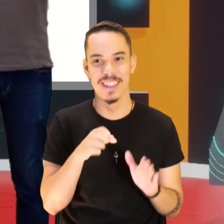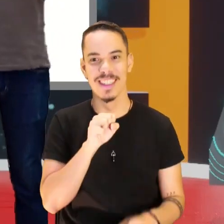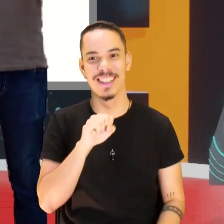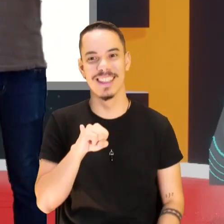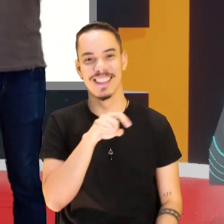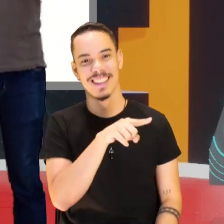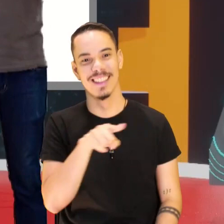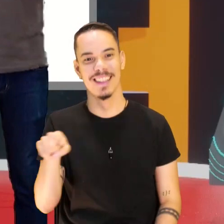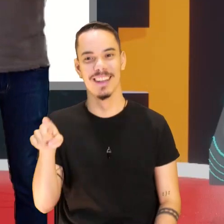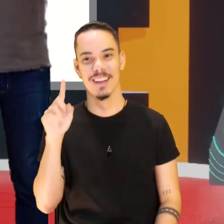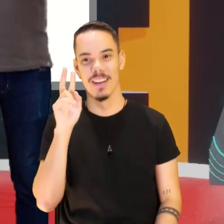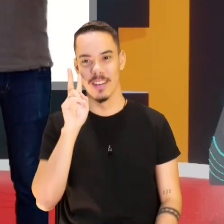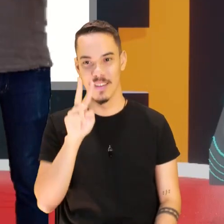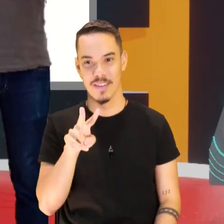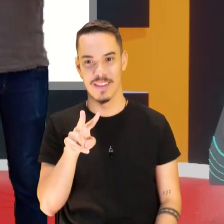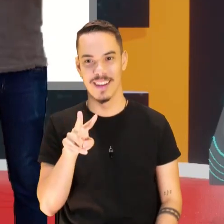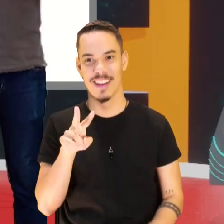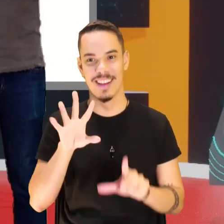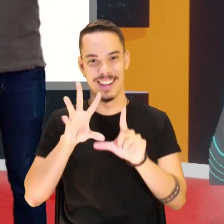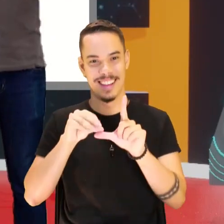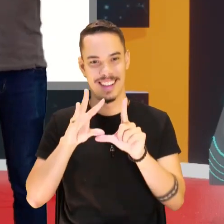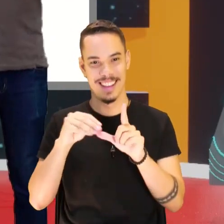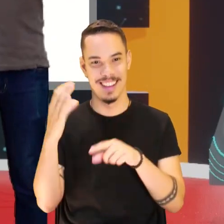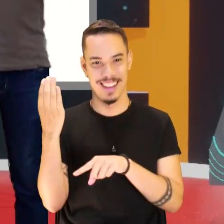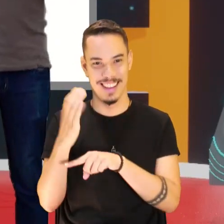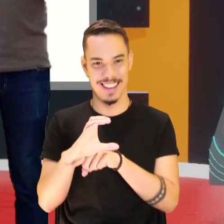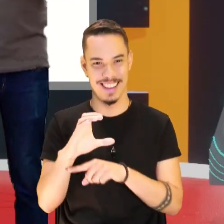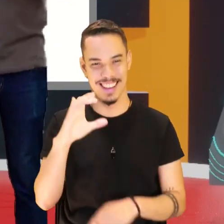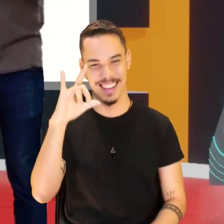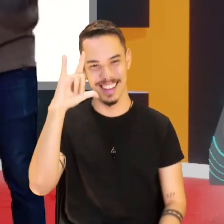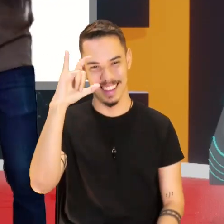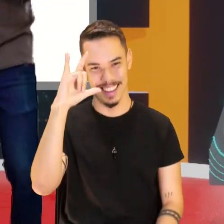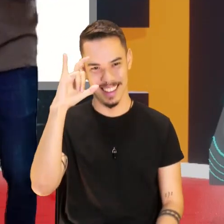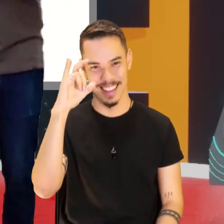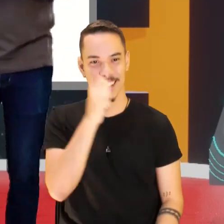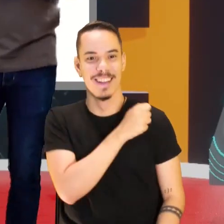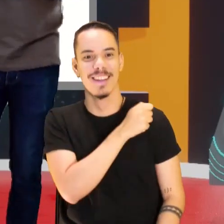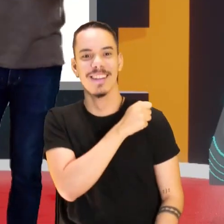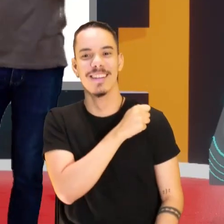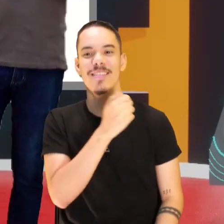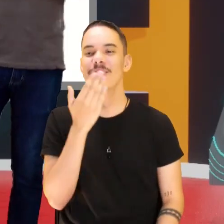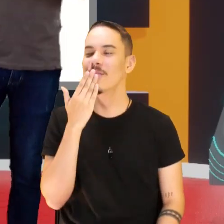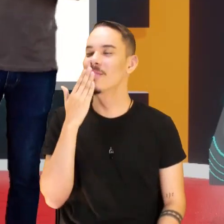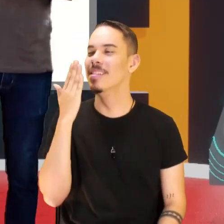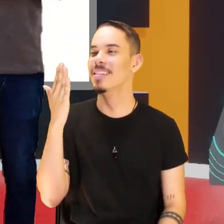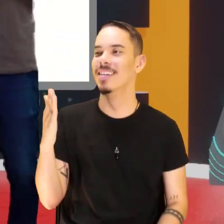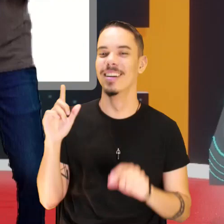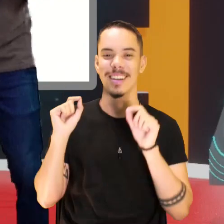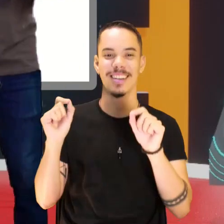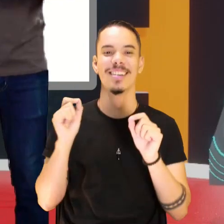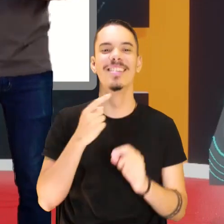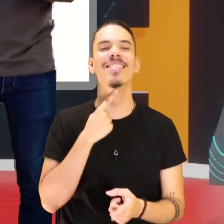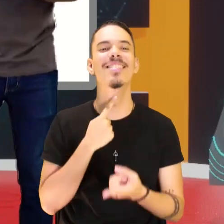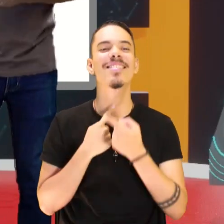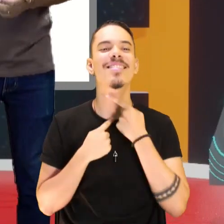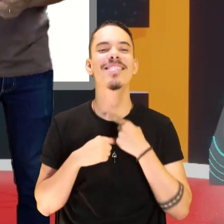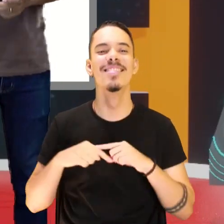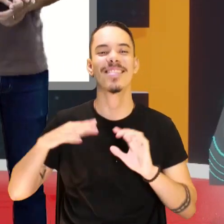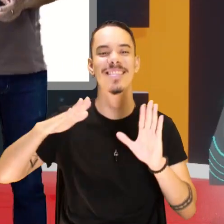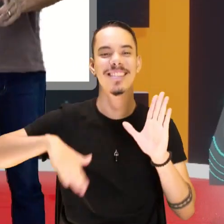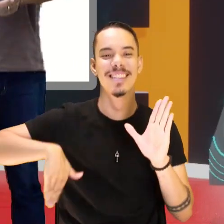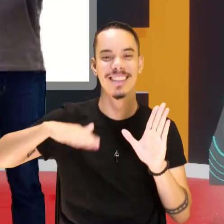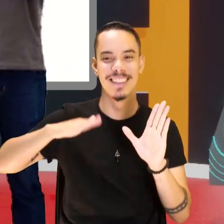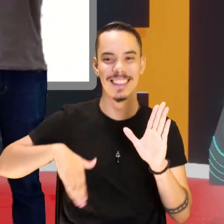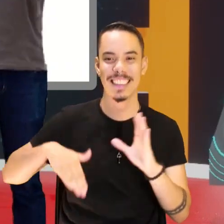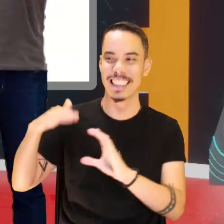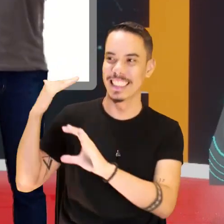aquela foto que eu postei no meu Instagram até os alunos já estão compartilhando da minha vontade de tomar banho de piscina e